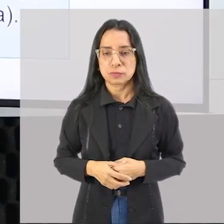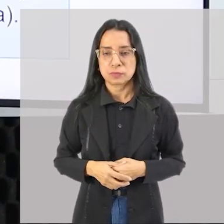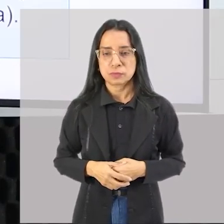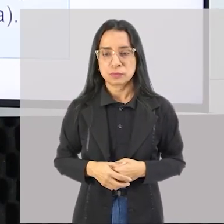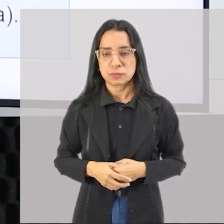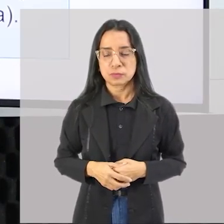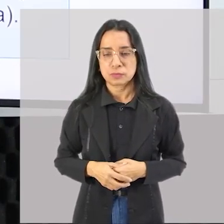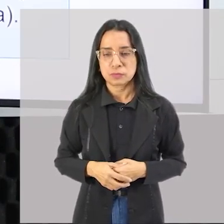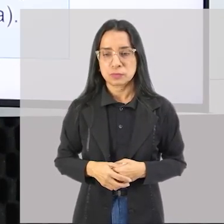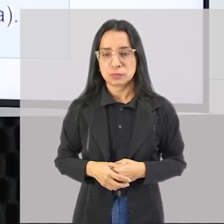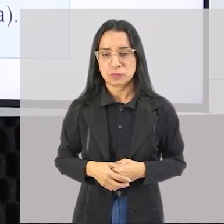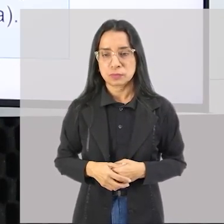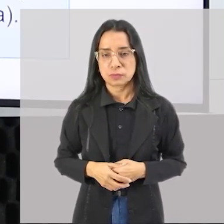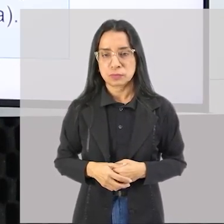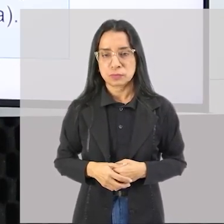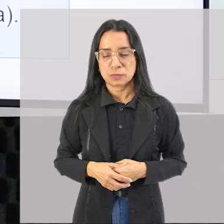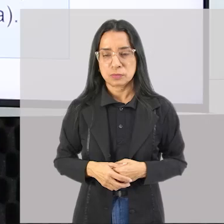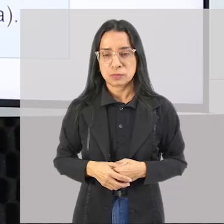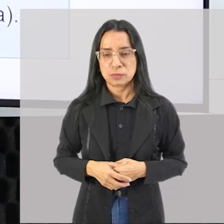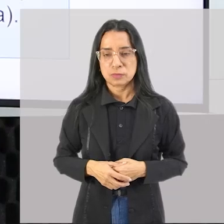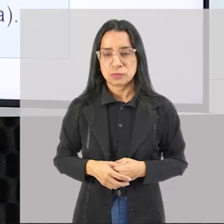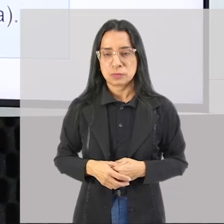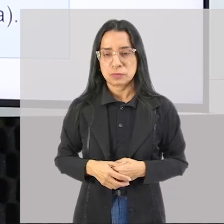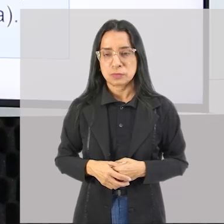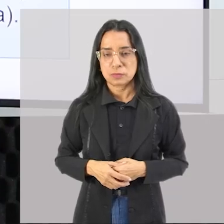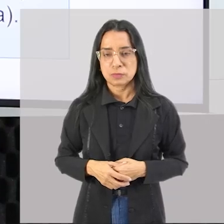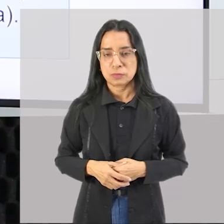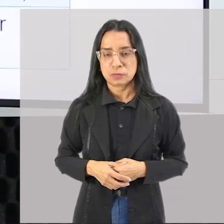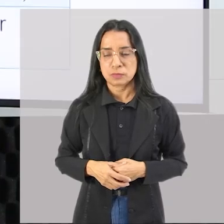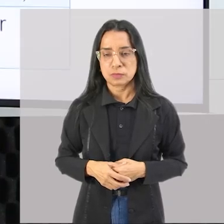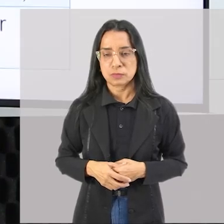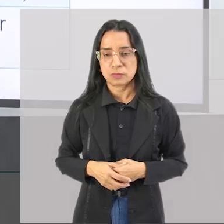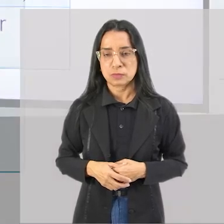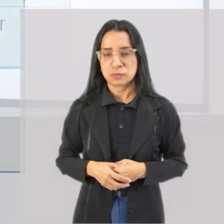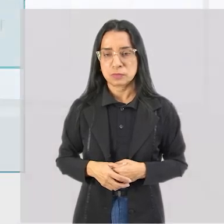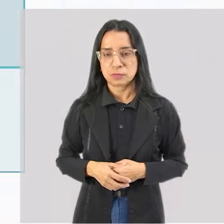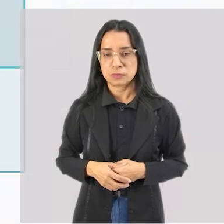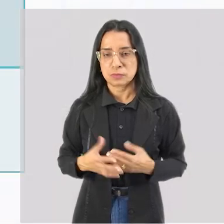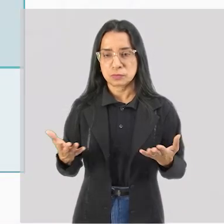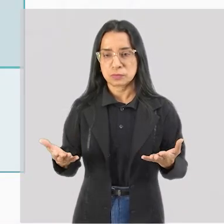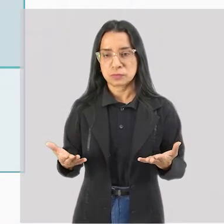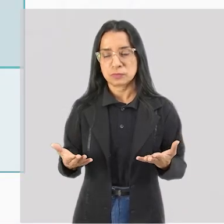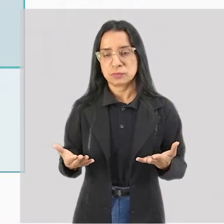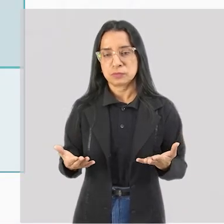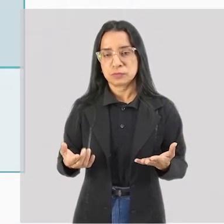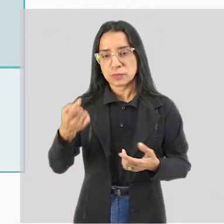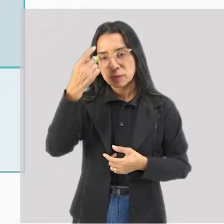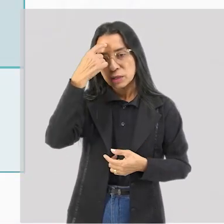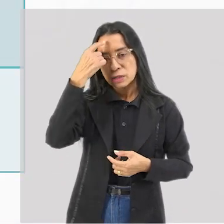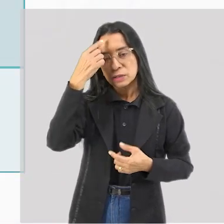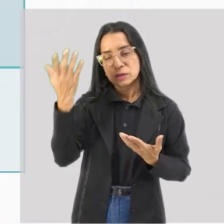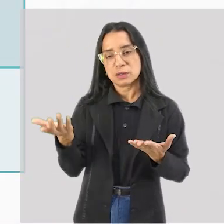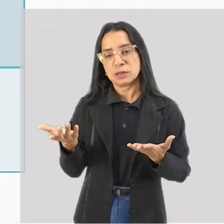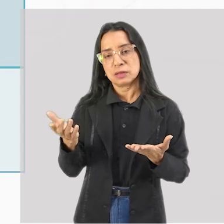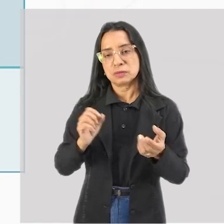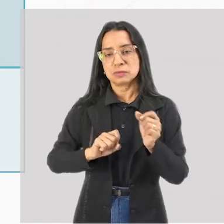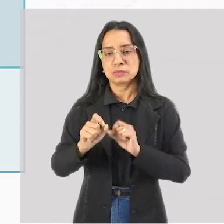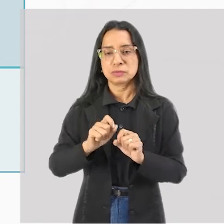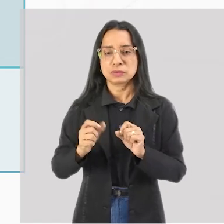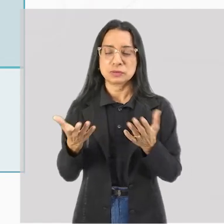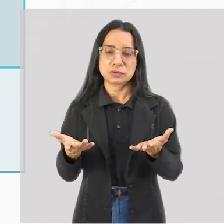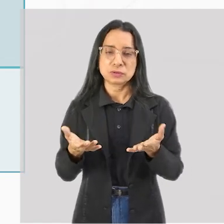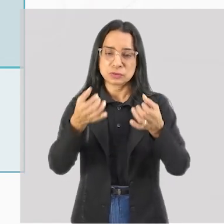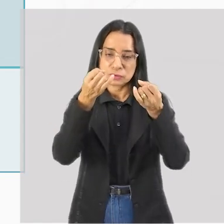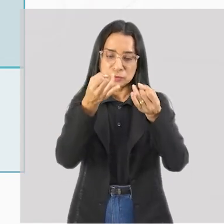ou likewise é da mesma forma. Equally, igualmente. Para dar a ideia de causa e efeito,